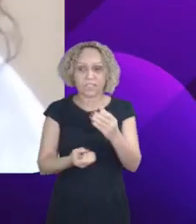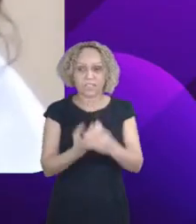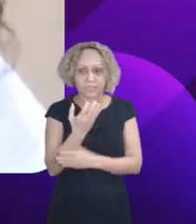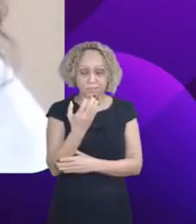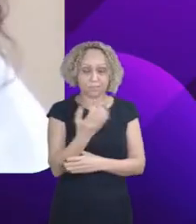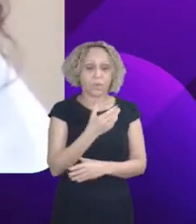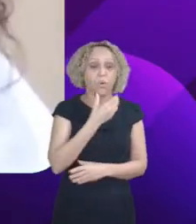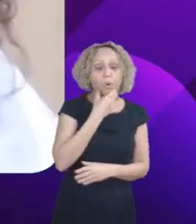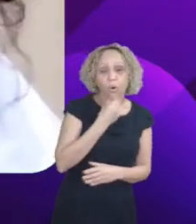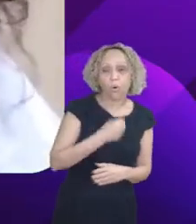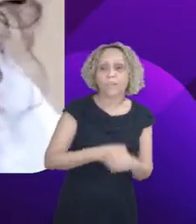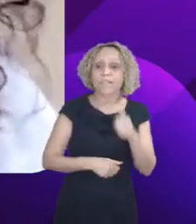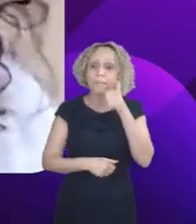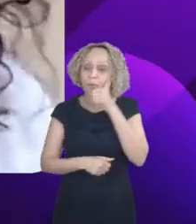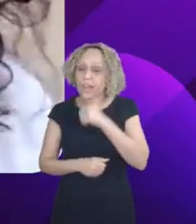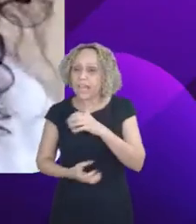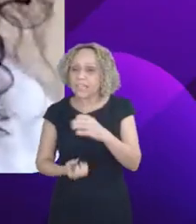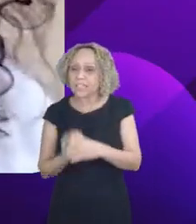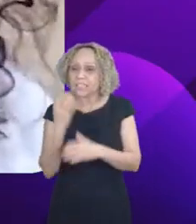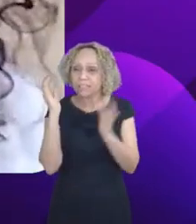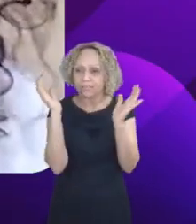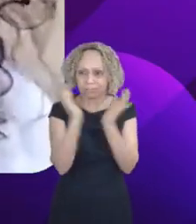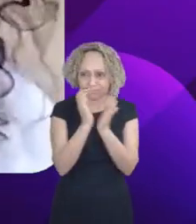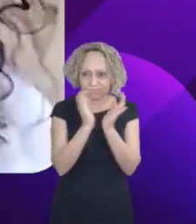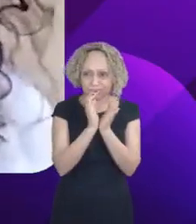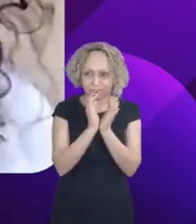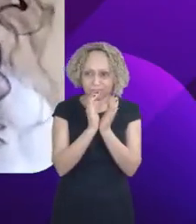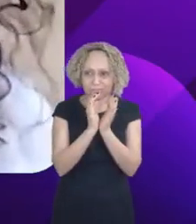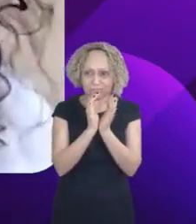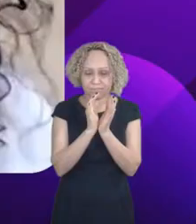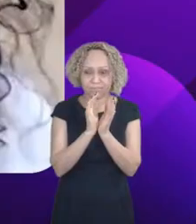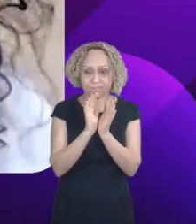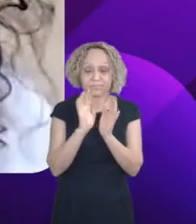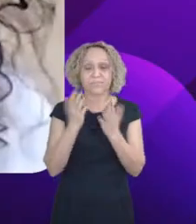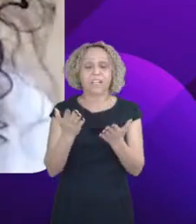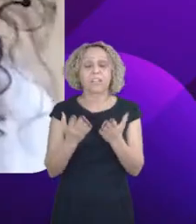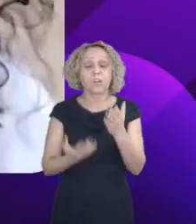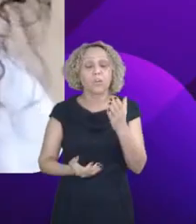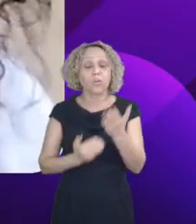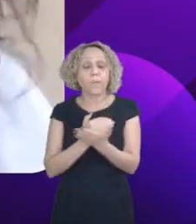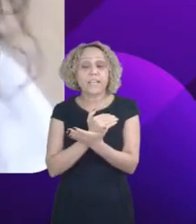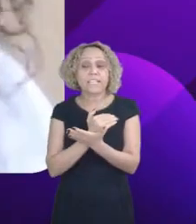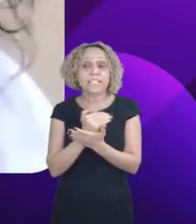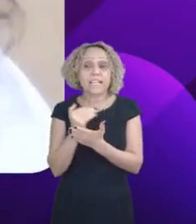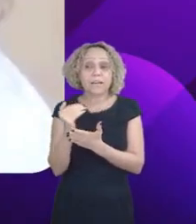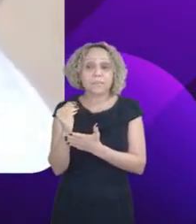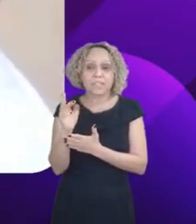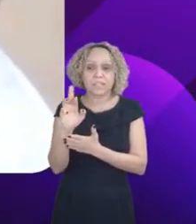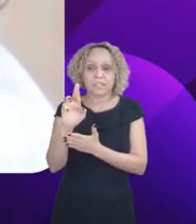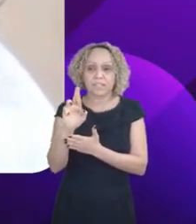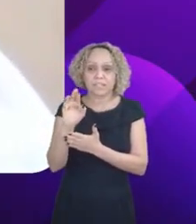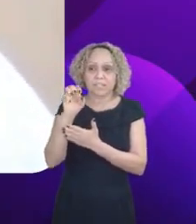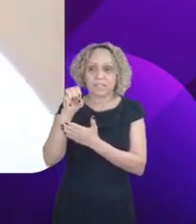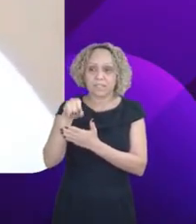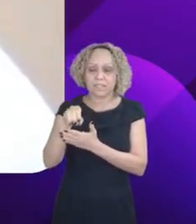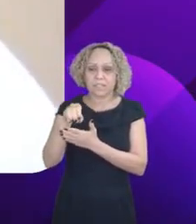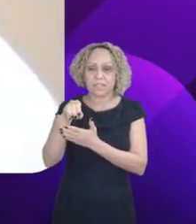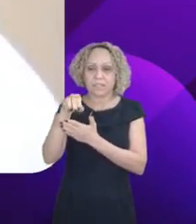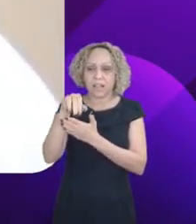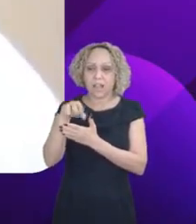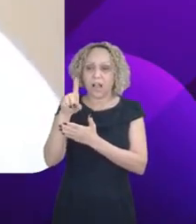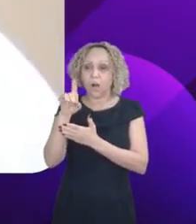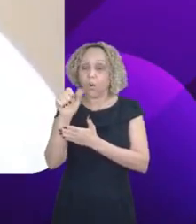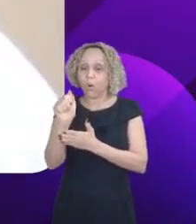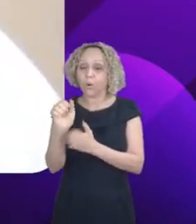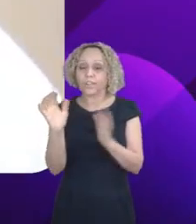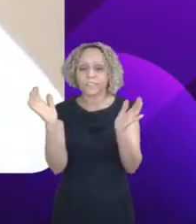por homens e mulheres, e que tem uma especificidade. Quando a gente pensou na construção da Ronda Maria da Penha, a ideia é que todo mundo que estivesse sofrendo